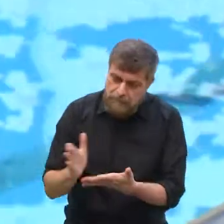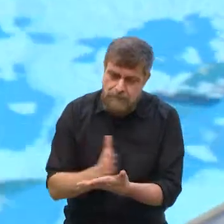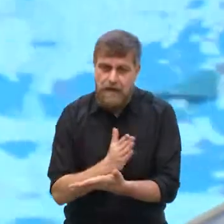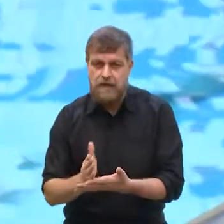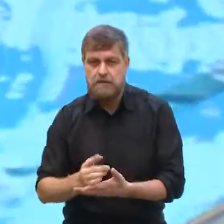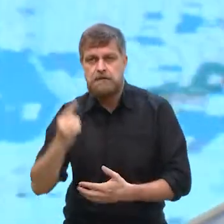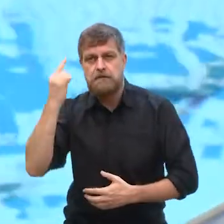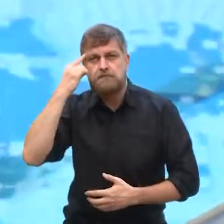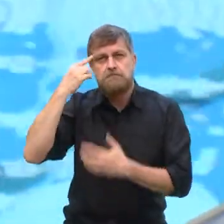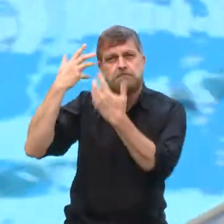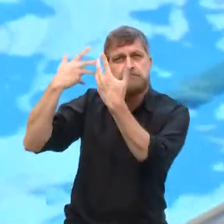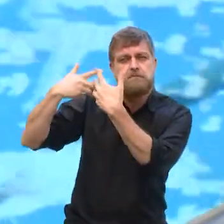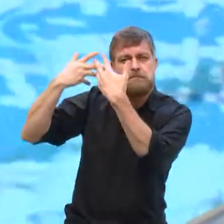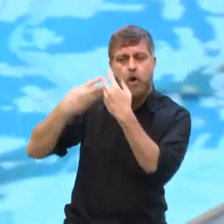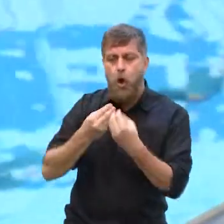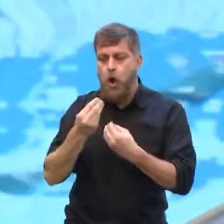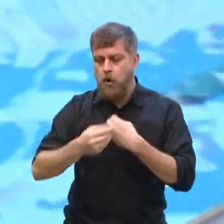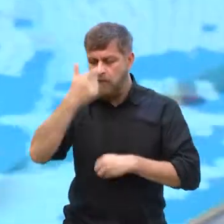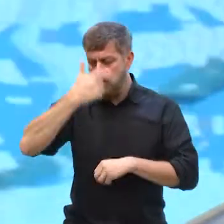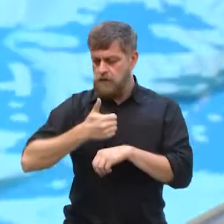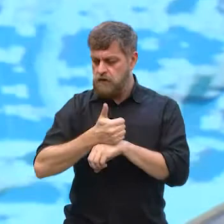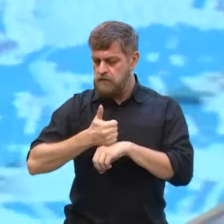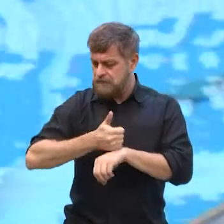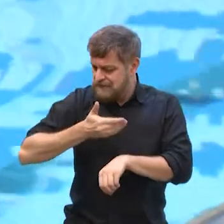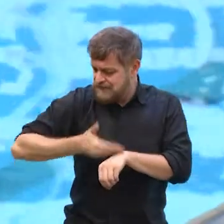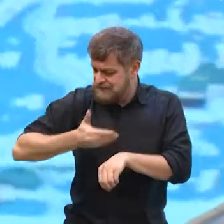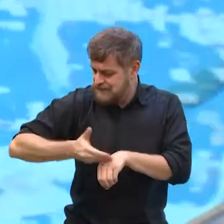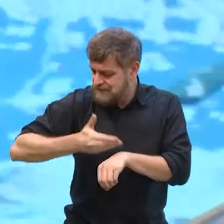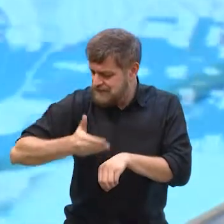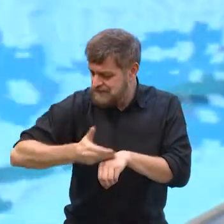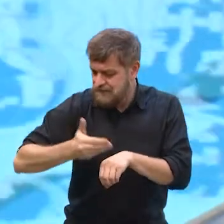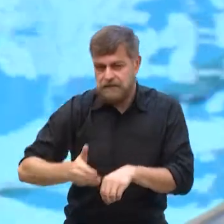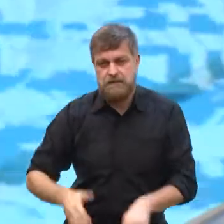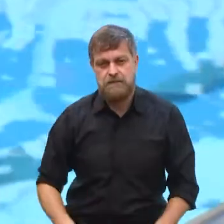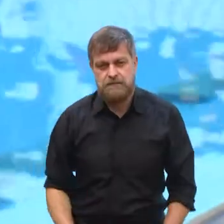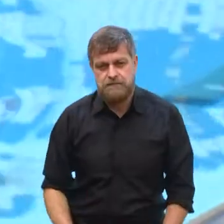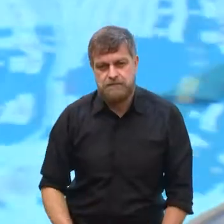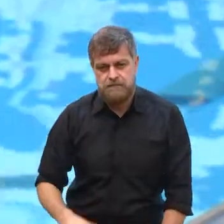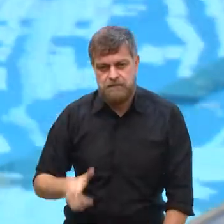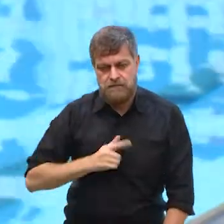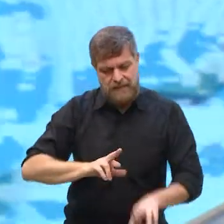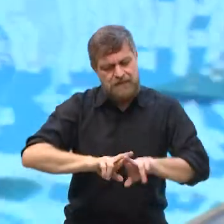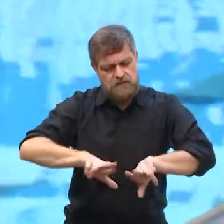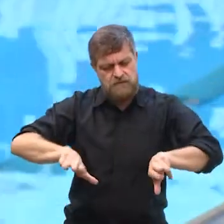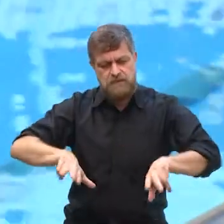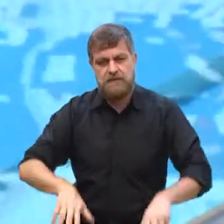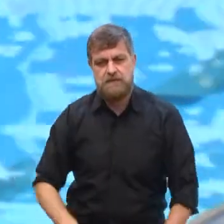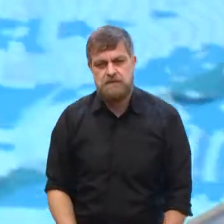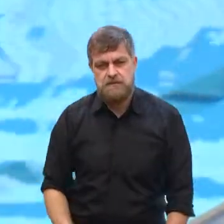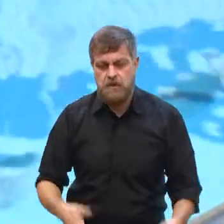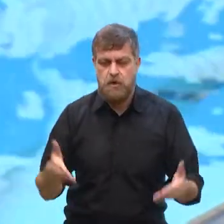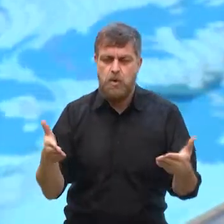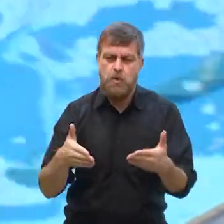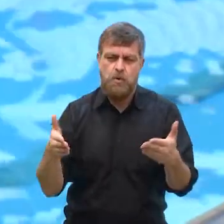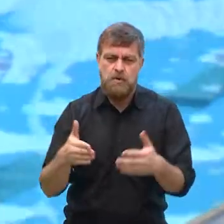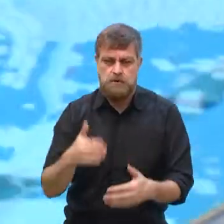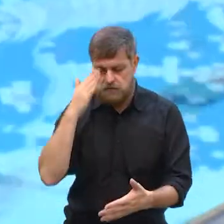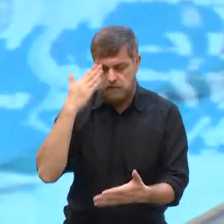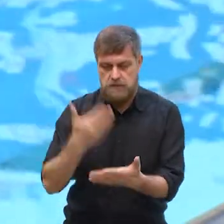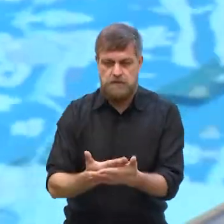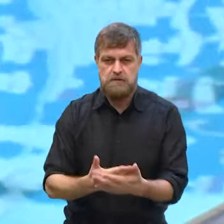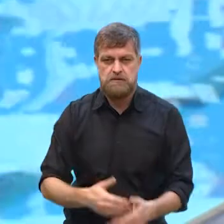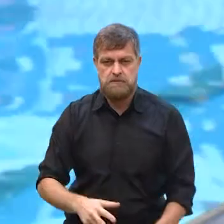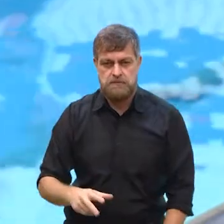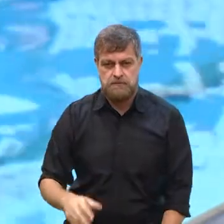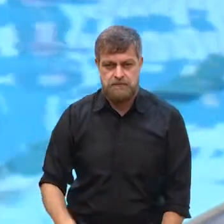atleta pensa em alto rendimento, do que ele pensa para ele mesmo, né? Então hoje, assim, é claro